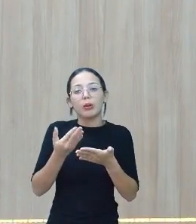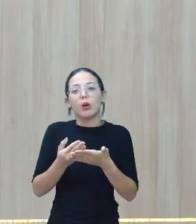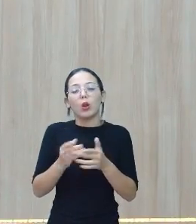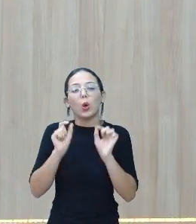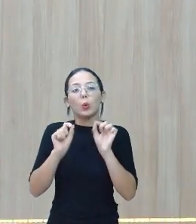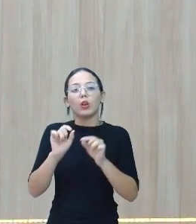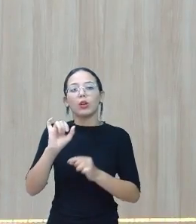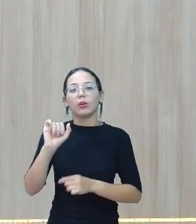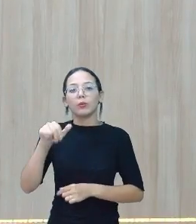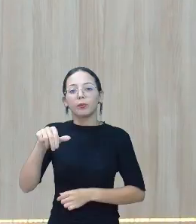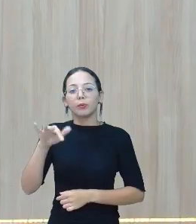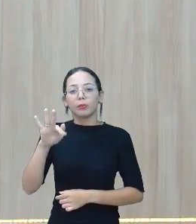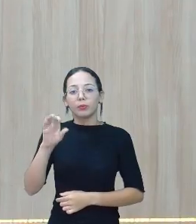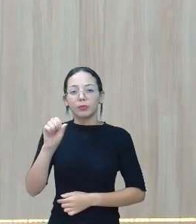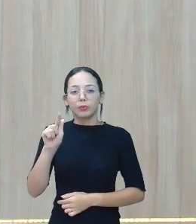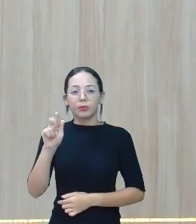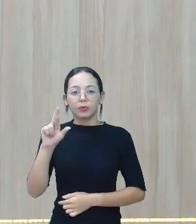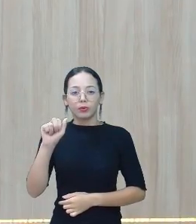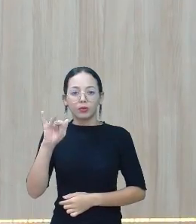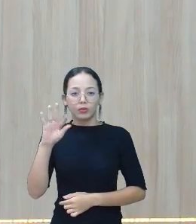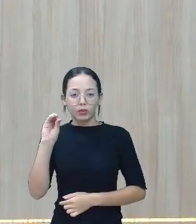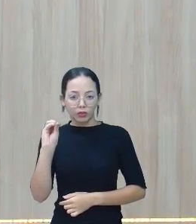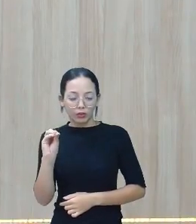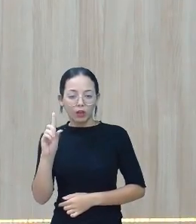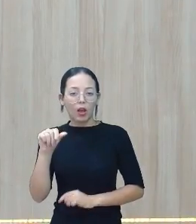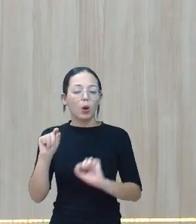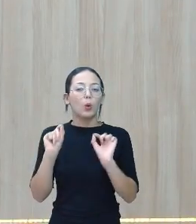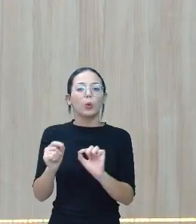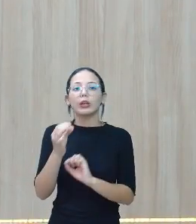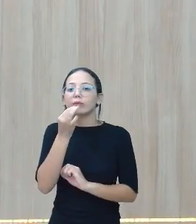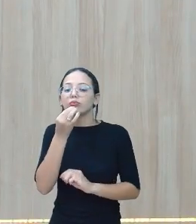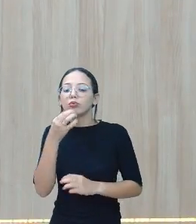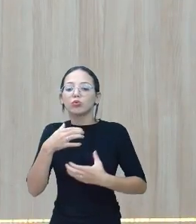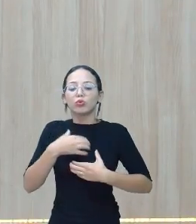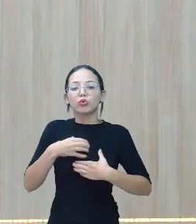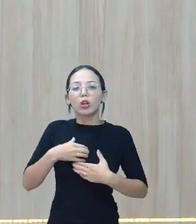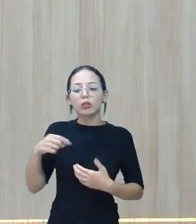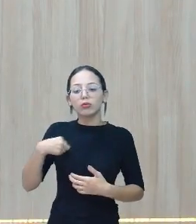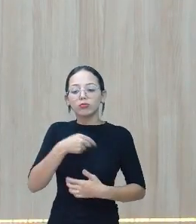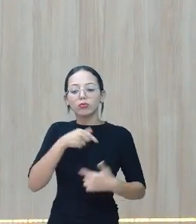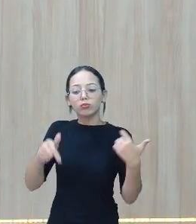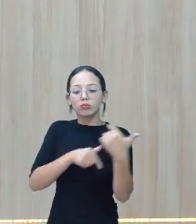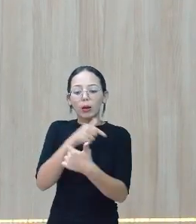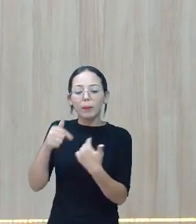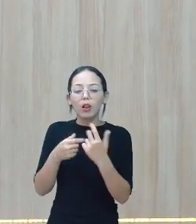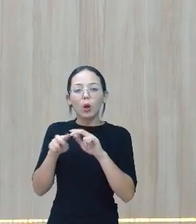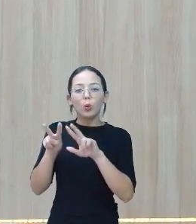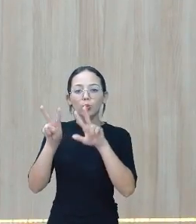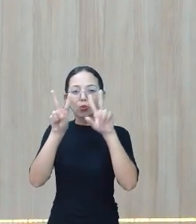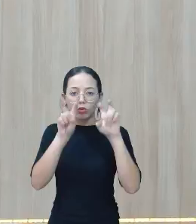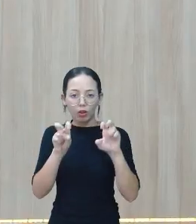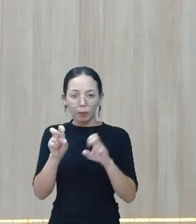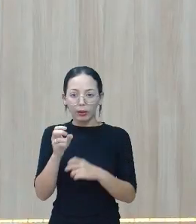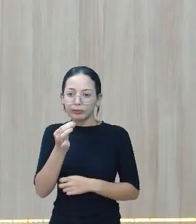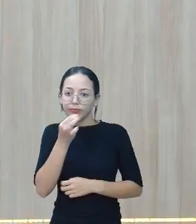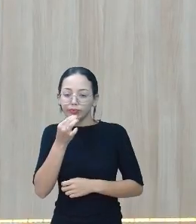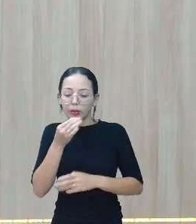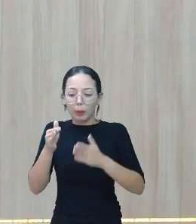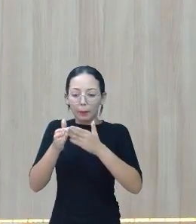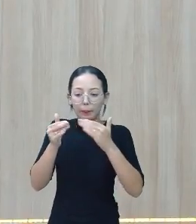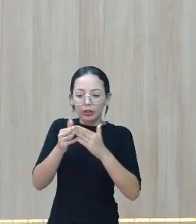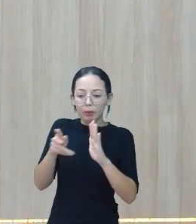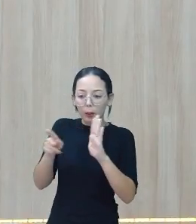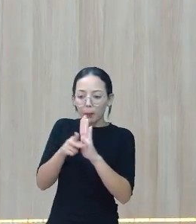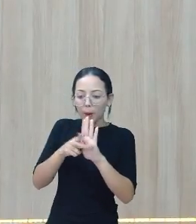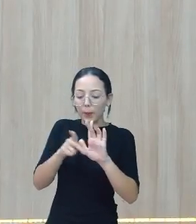chamado infográfico. O infográfico é uma maneira de você trabalhar um determinado tema, de modo que o apelo